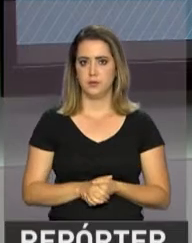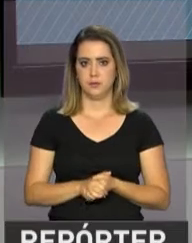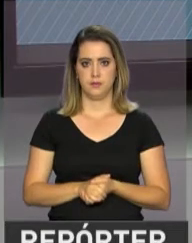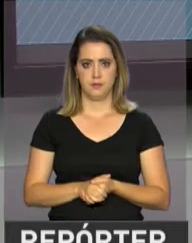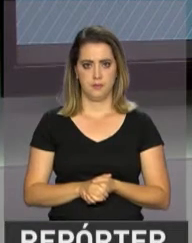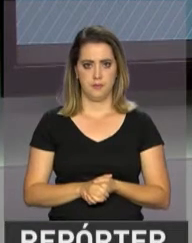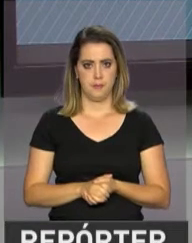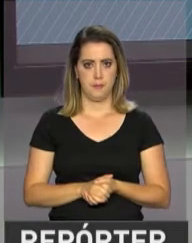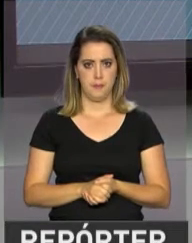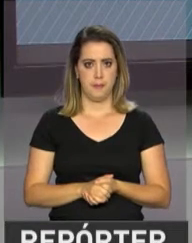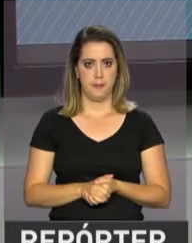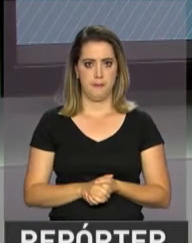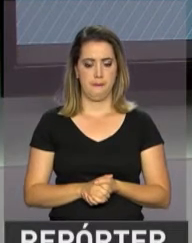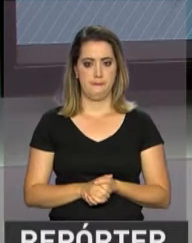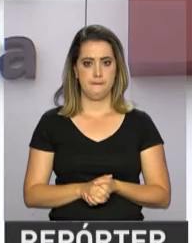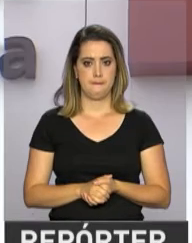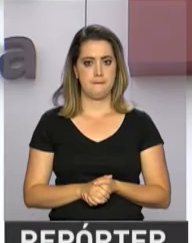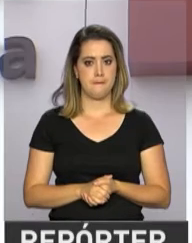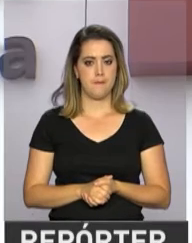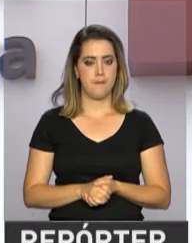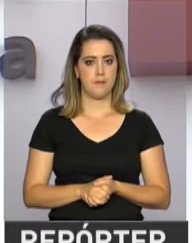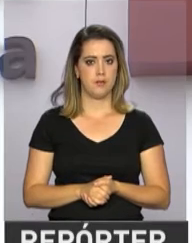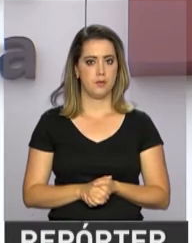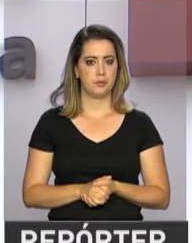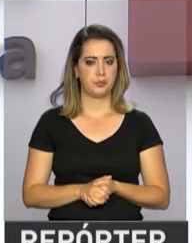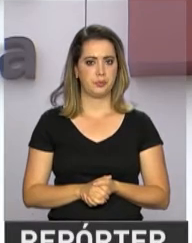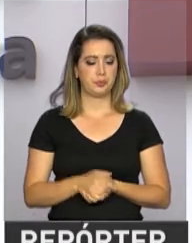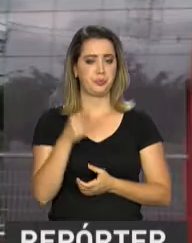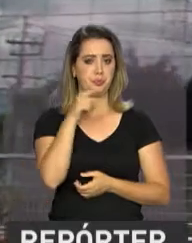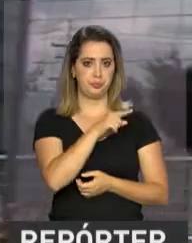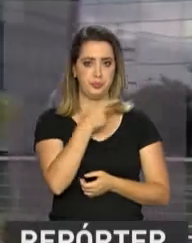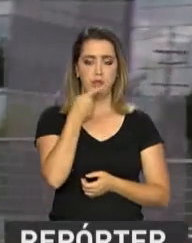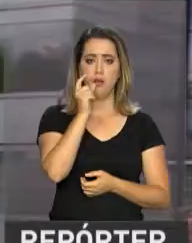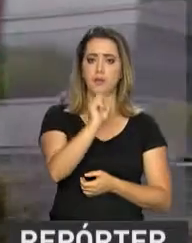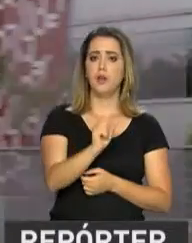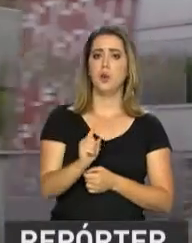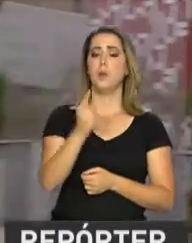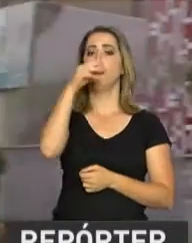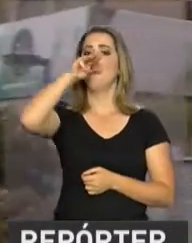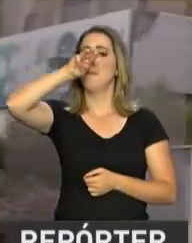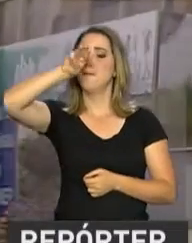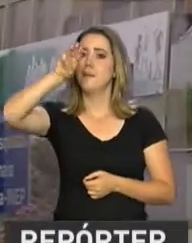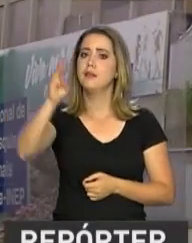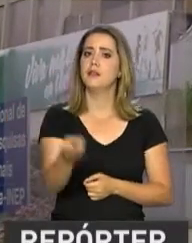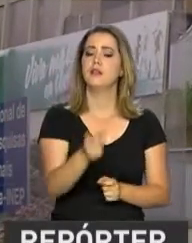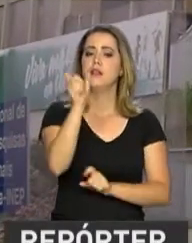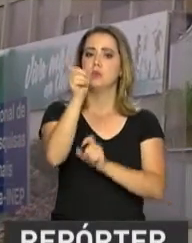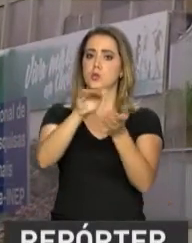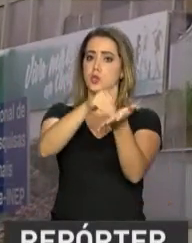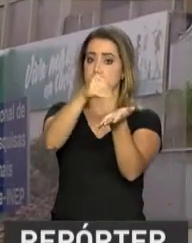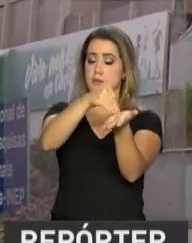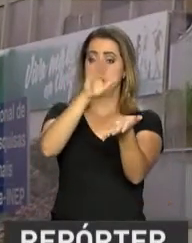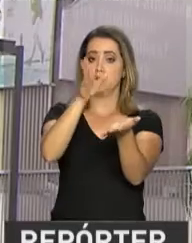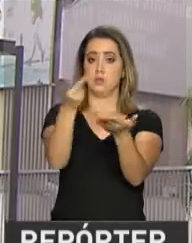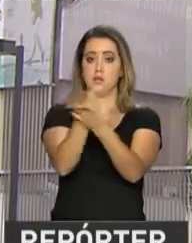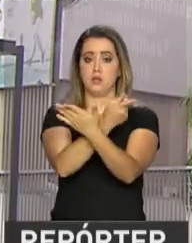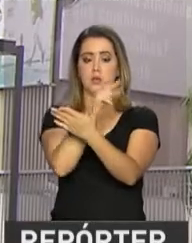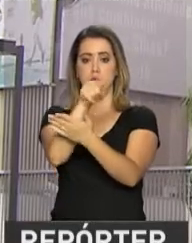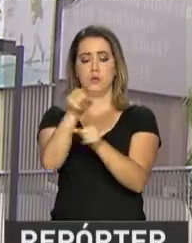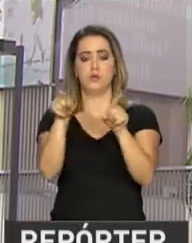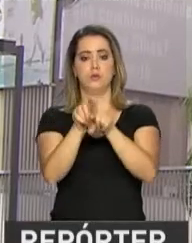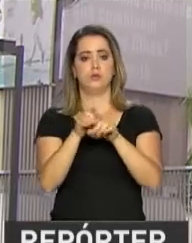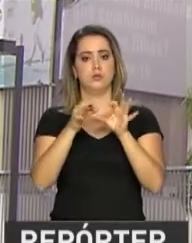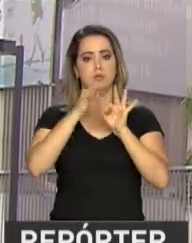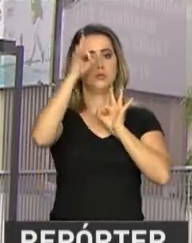o inec segundo o inep quase um milhão e 500 mil matrículas foram feitas na modalidade